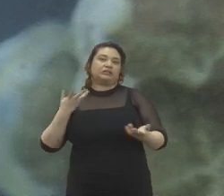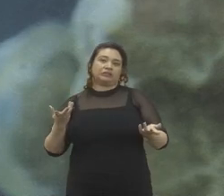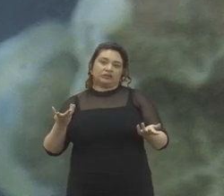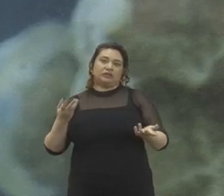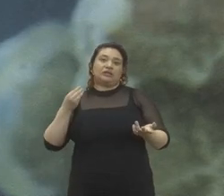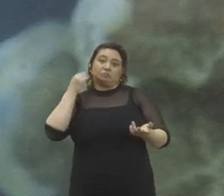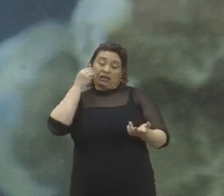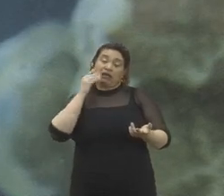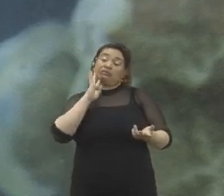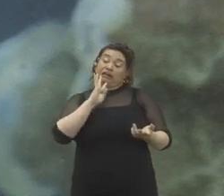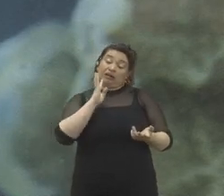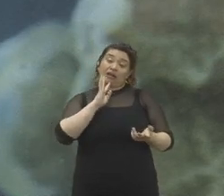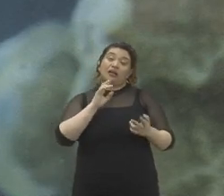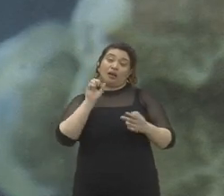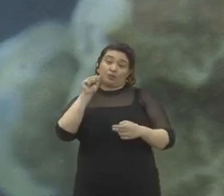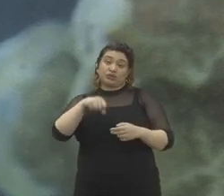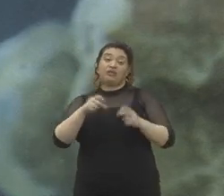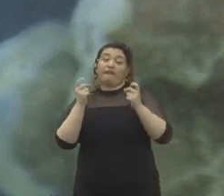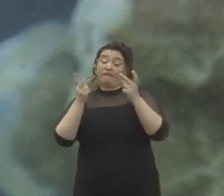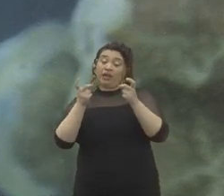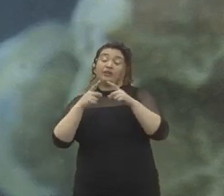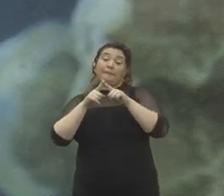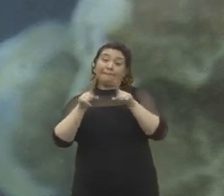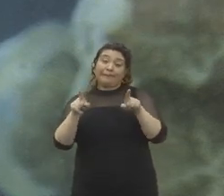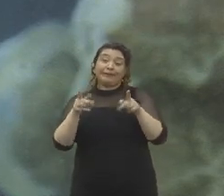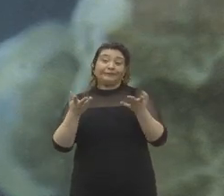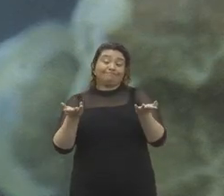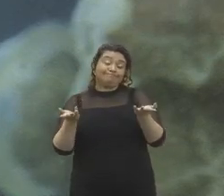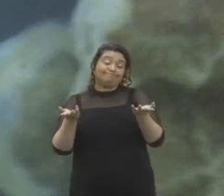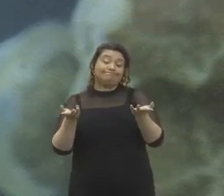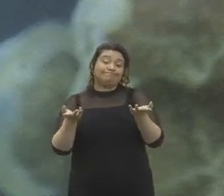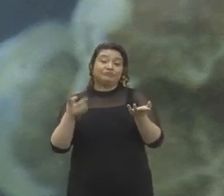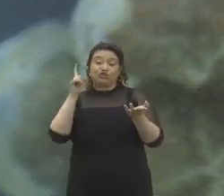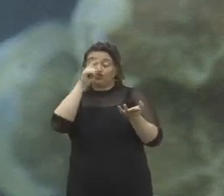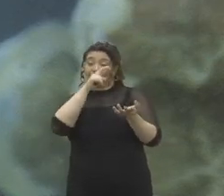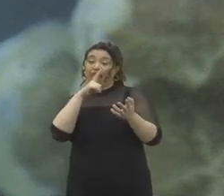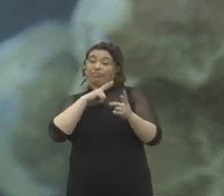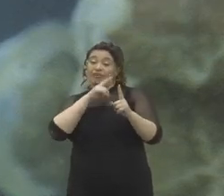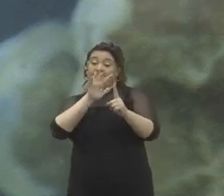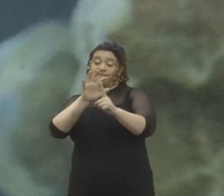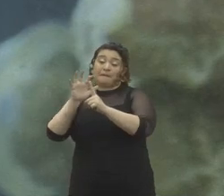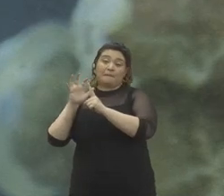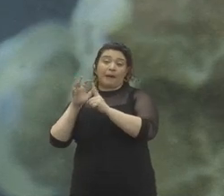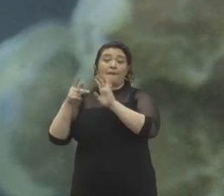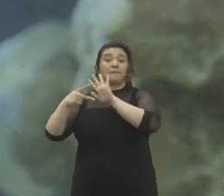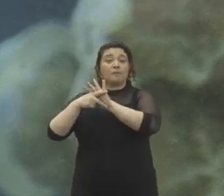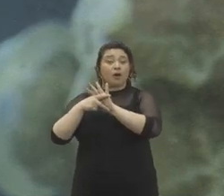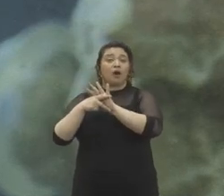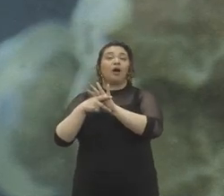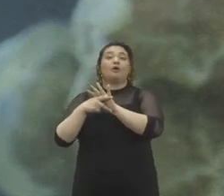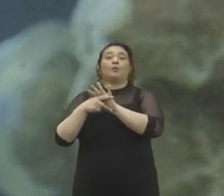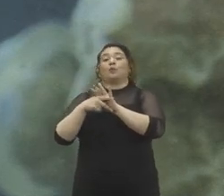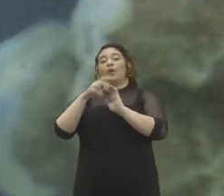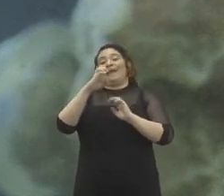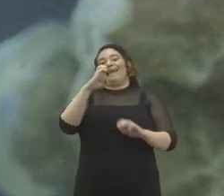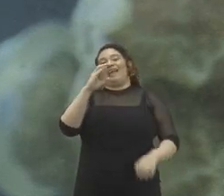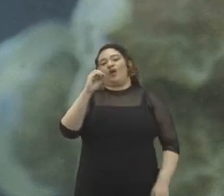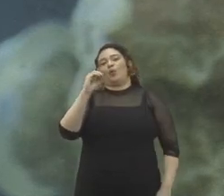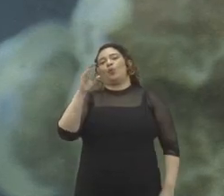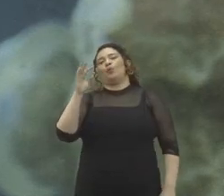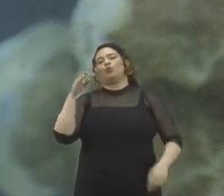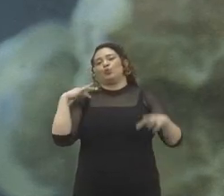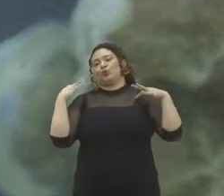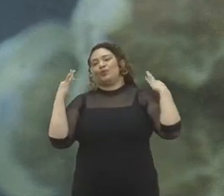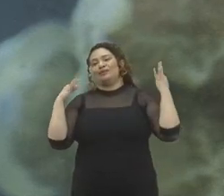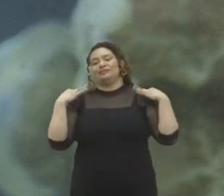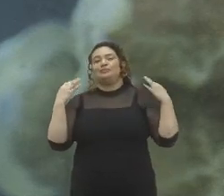experiência é bacana né e é o que se vende hoje em dia mas tem que é o impacto desse suposto ecoturismo é brutal